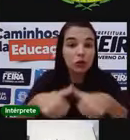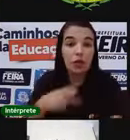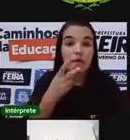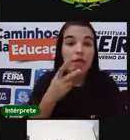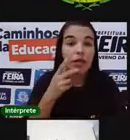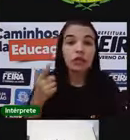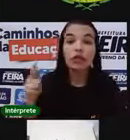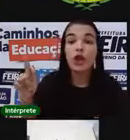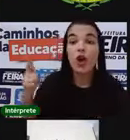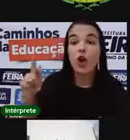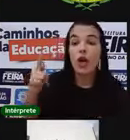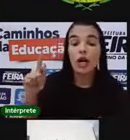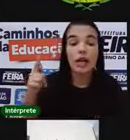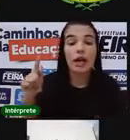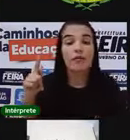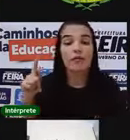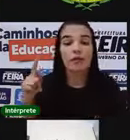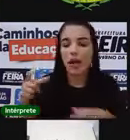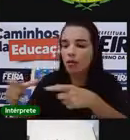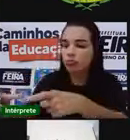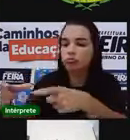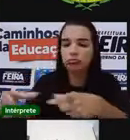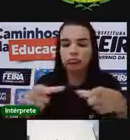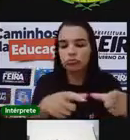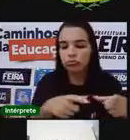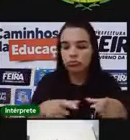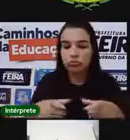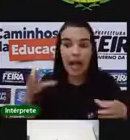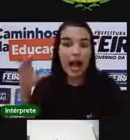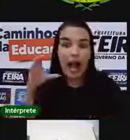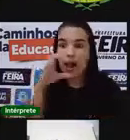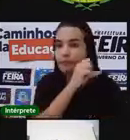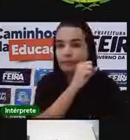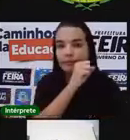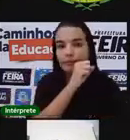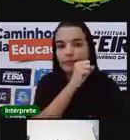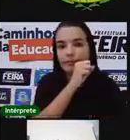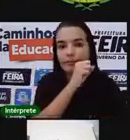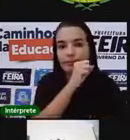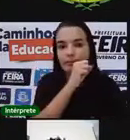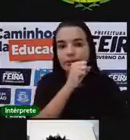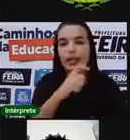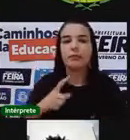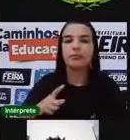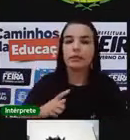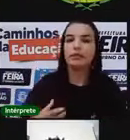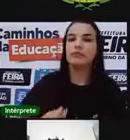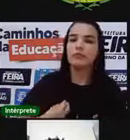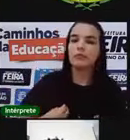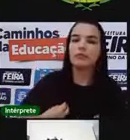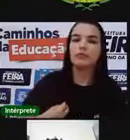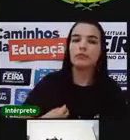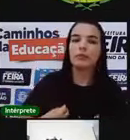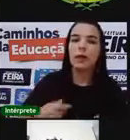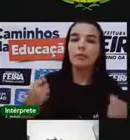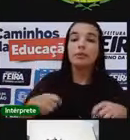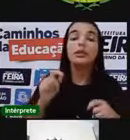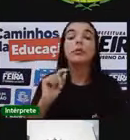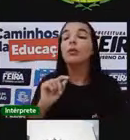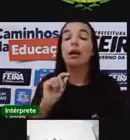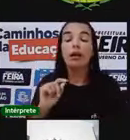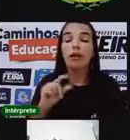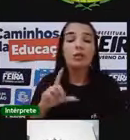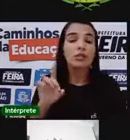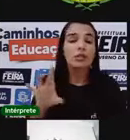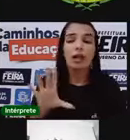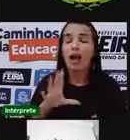alguns territórios exigem de forma urgente, para sobreviver, atitudes de